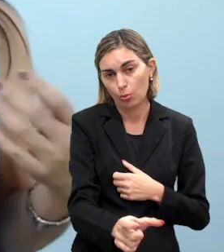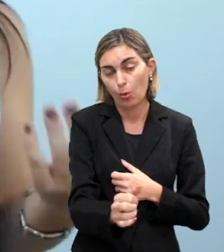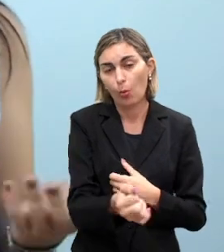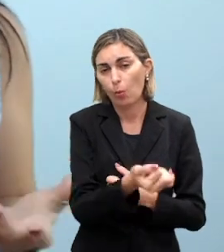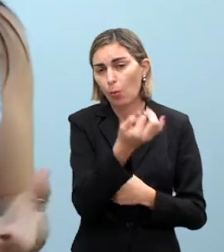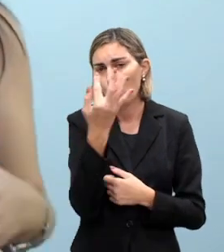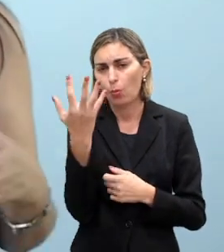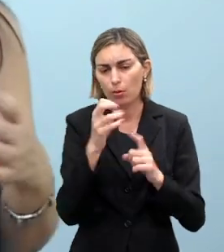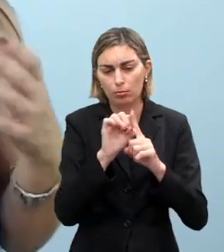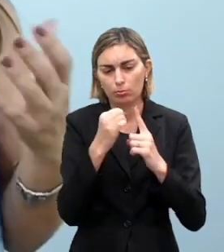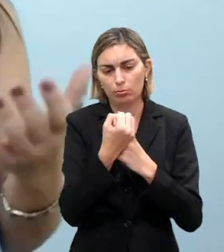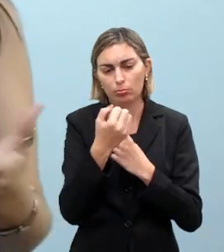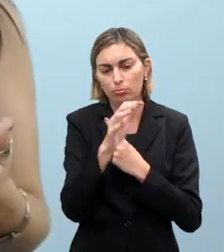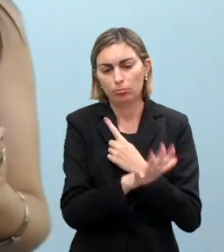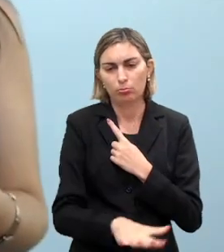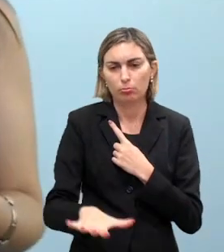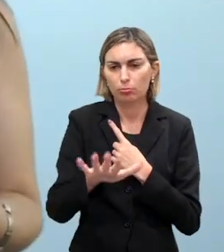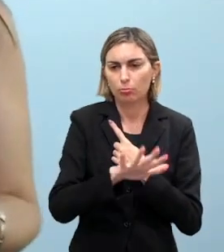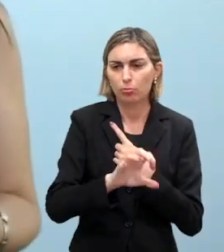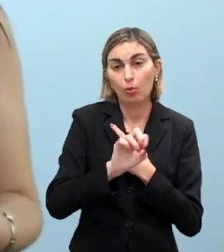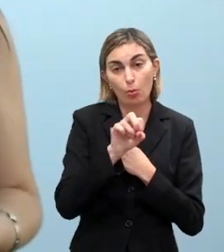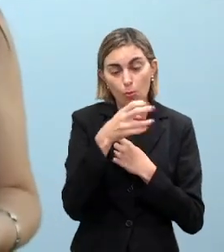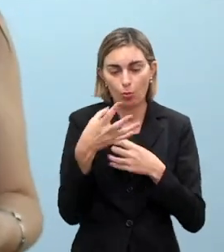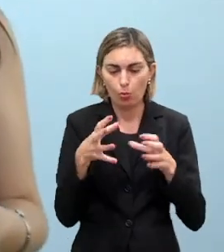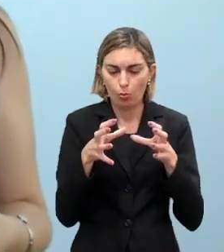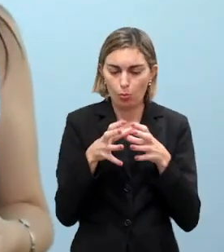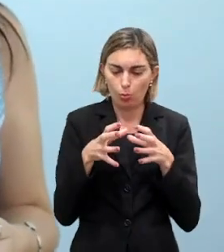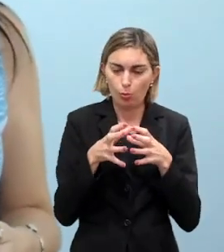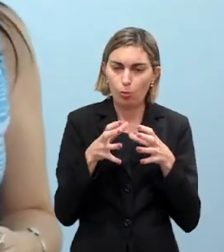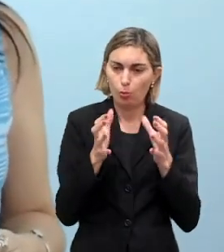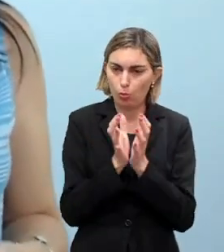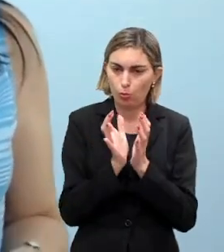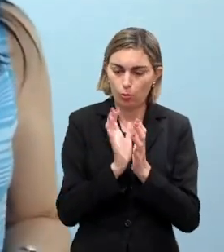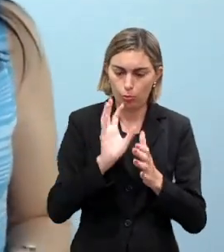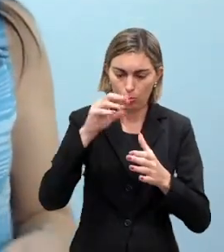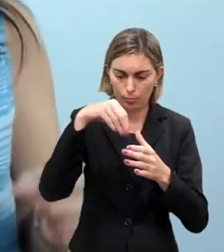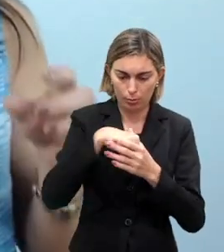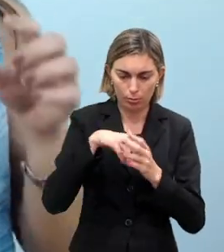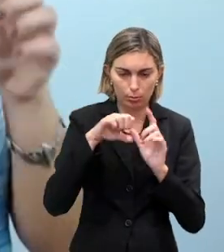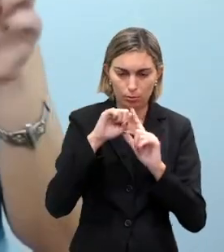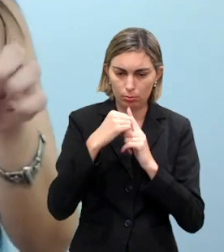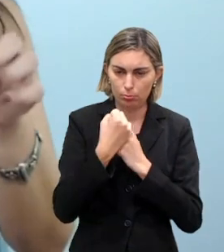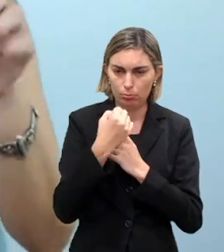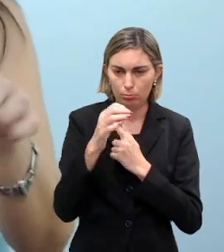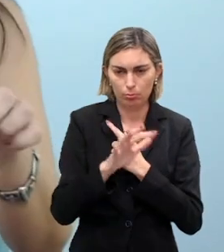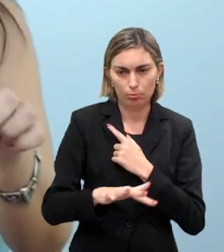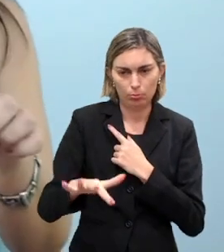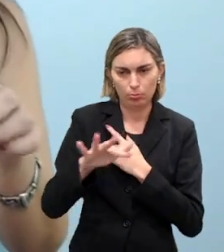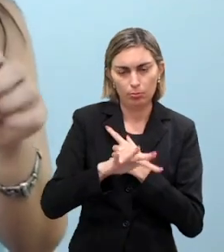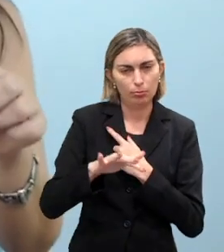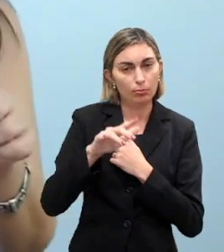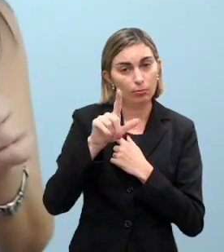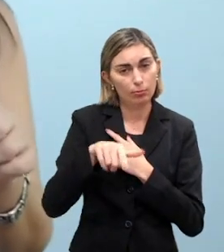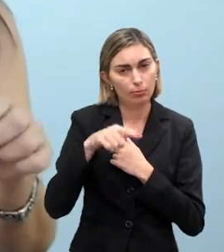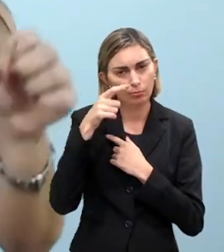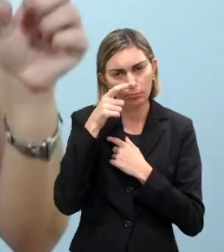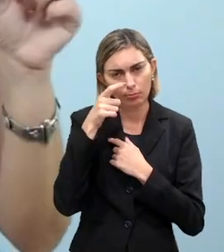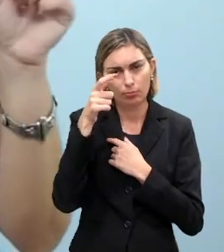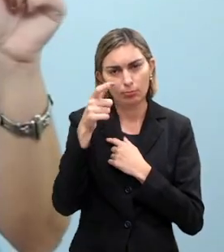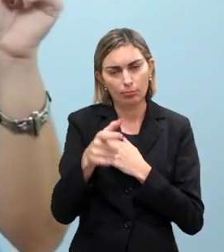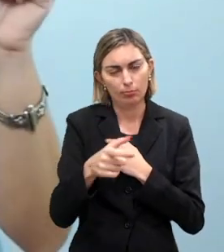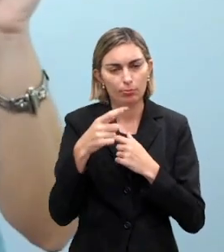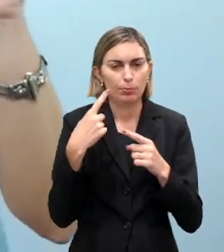uma sociedade ou um grupo dentro daquela sociedade, não é? Então, é muito interessante